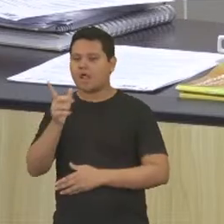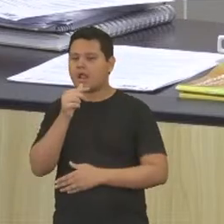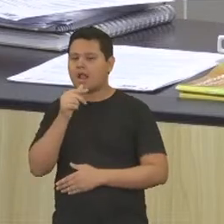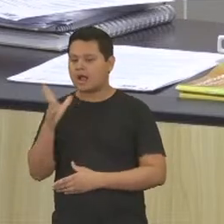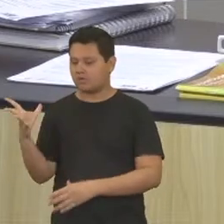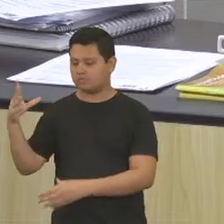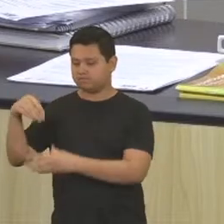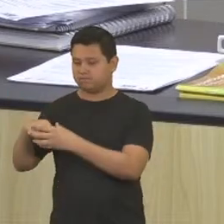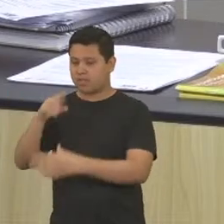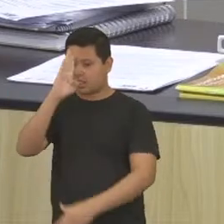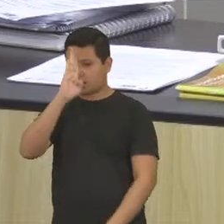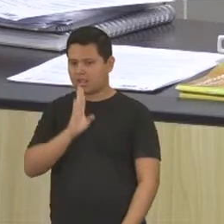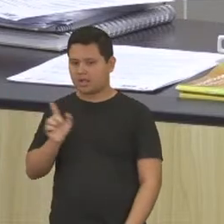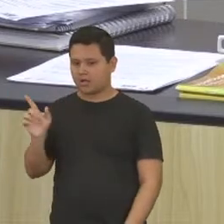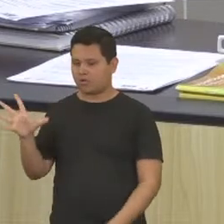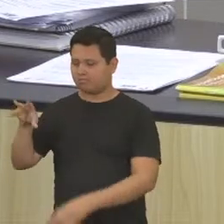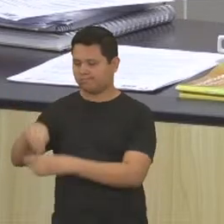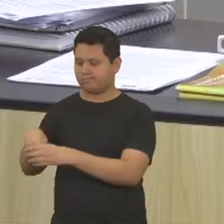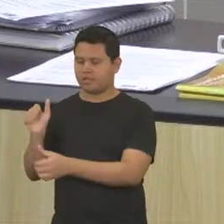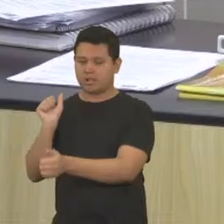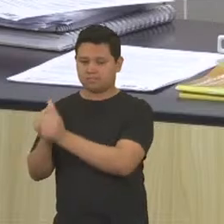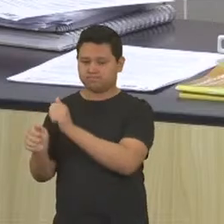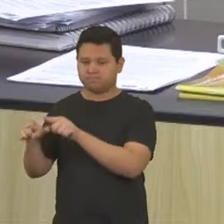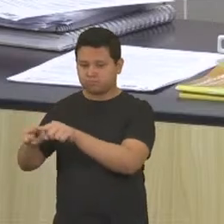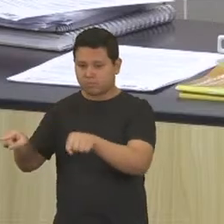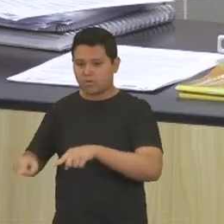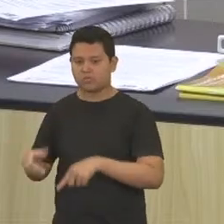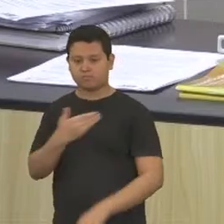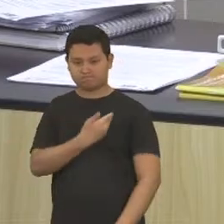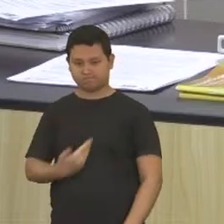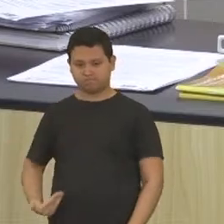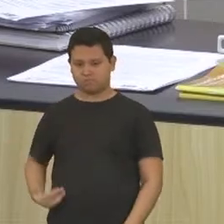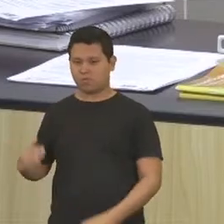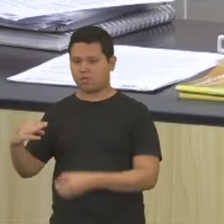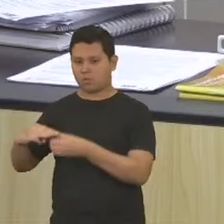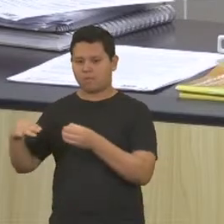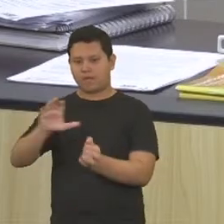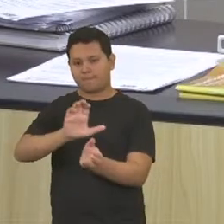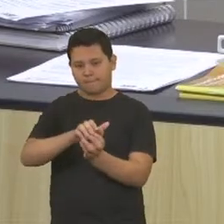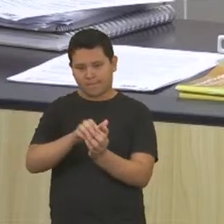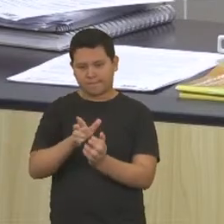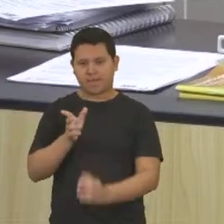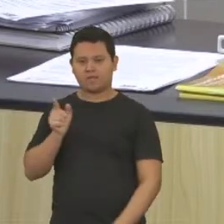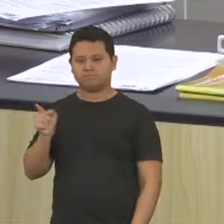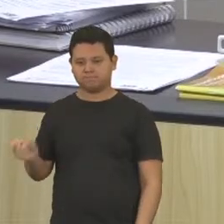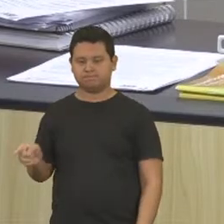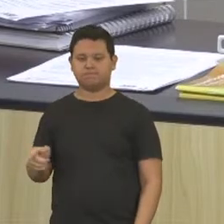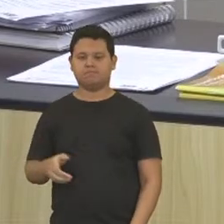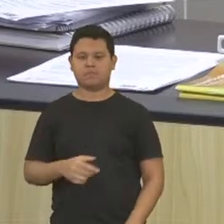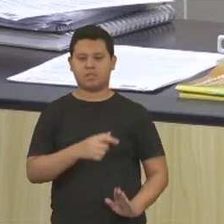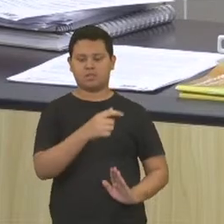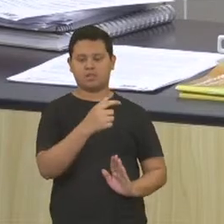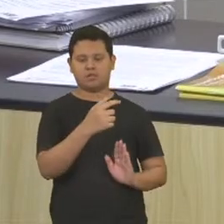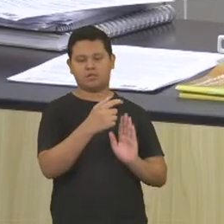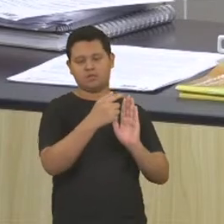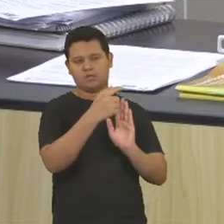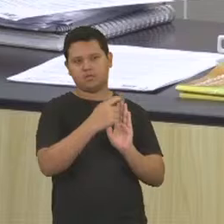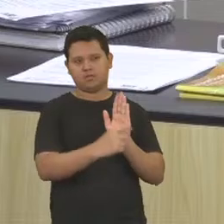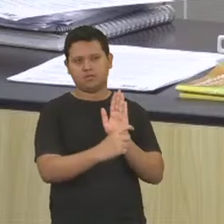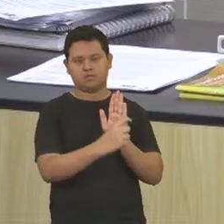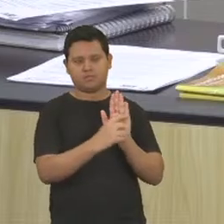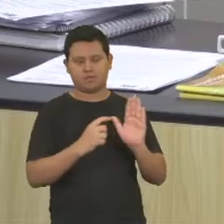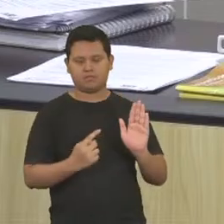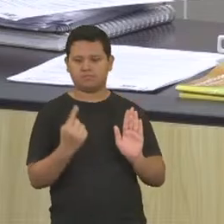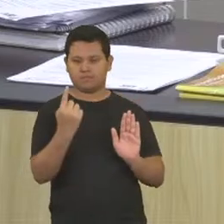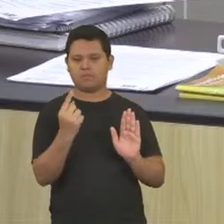potável gratuita em espaços esportivos de uso público do município de Jacareí. Parágrafo 1º. Para os fins